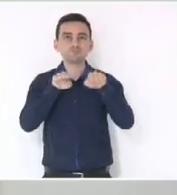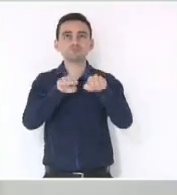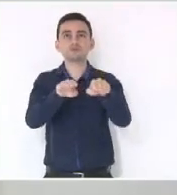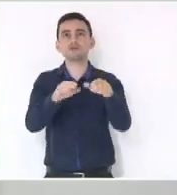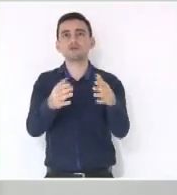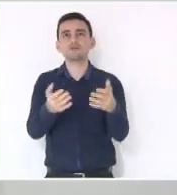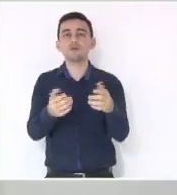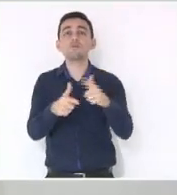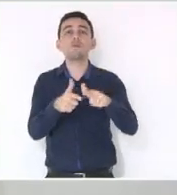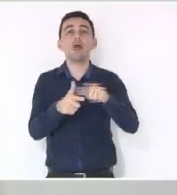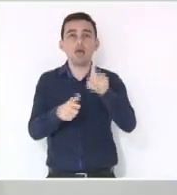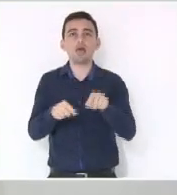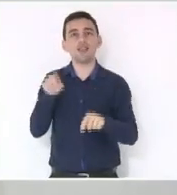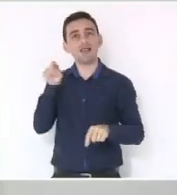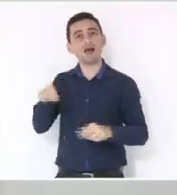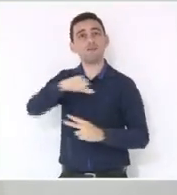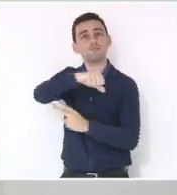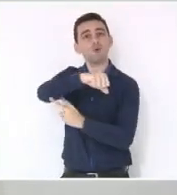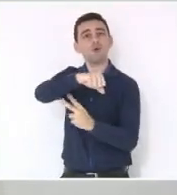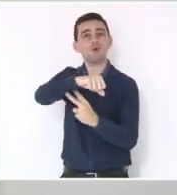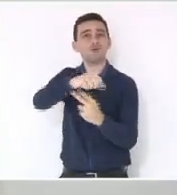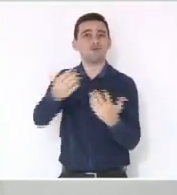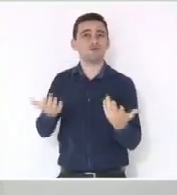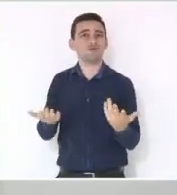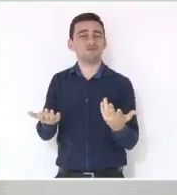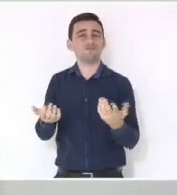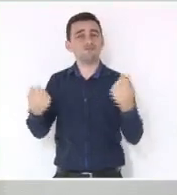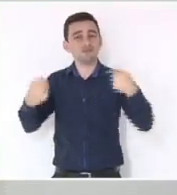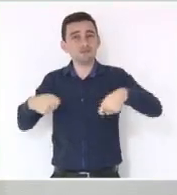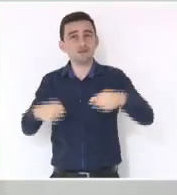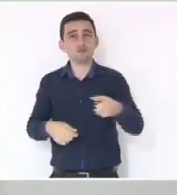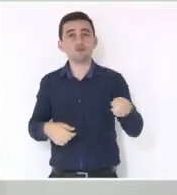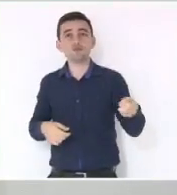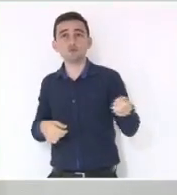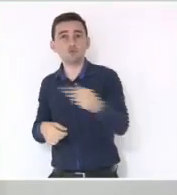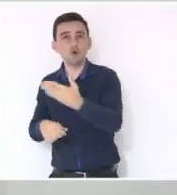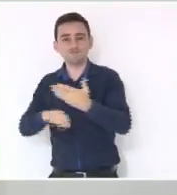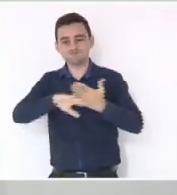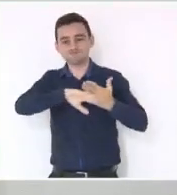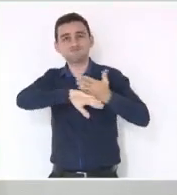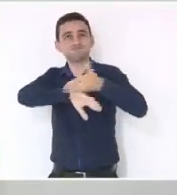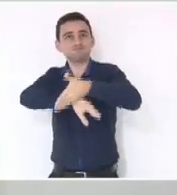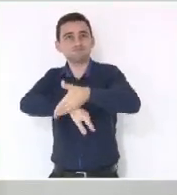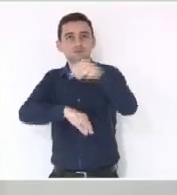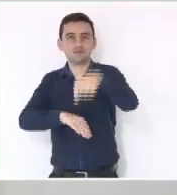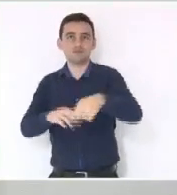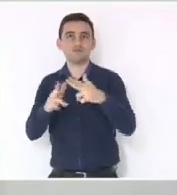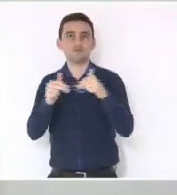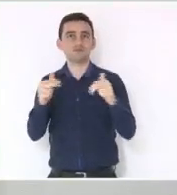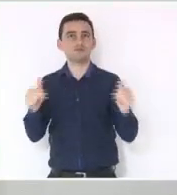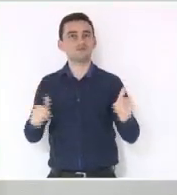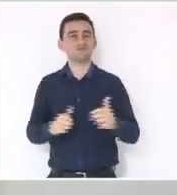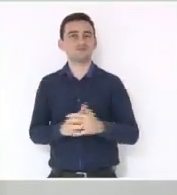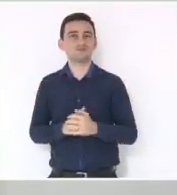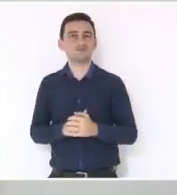nas pontes. Nós precisamos de um novo acesso a Florianópolis. Se investiu